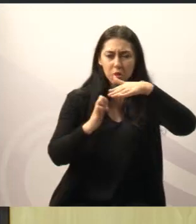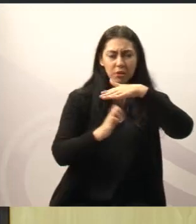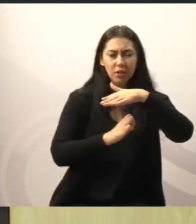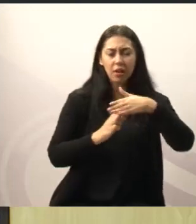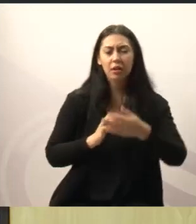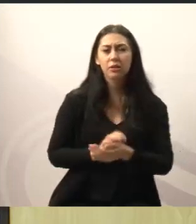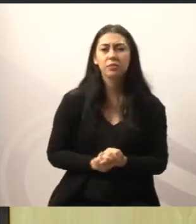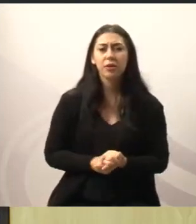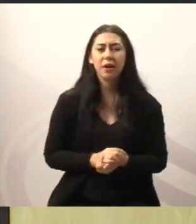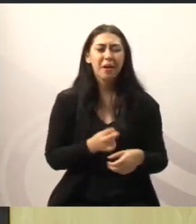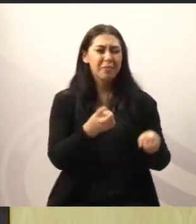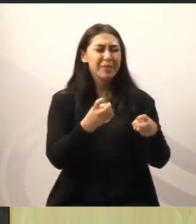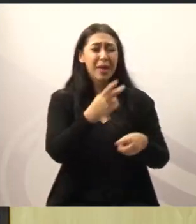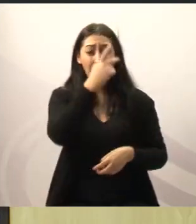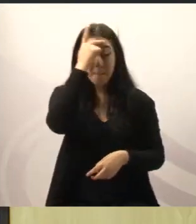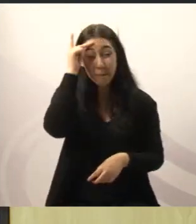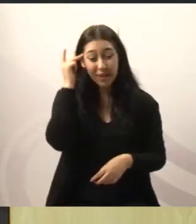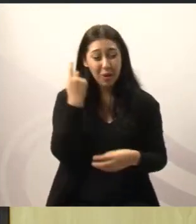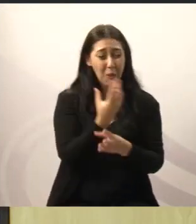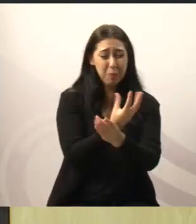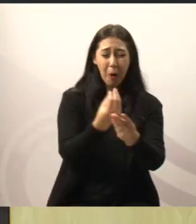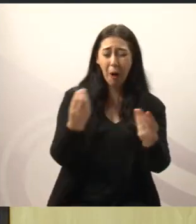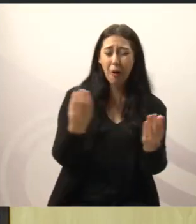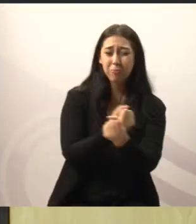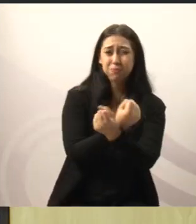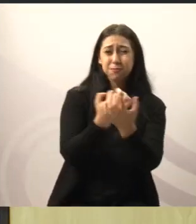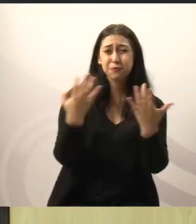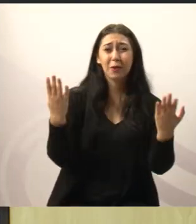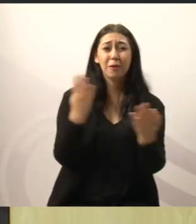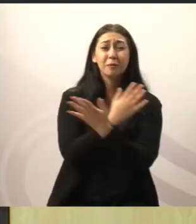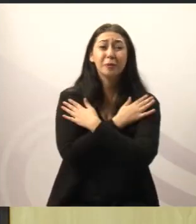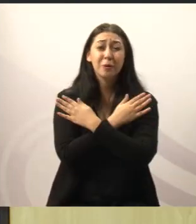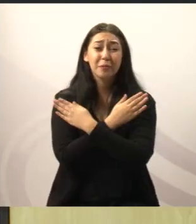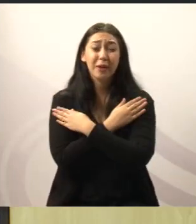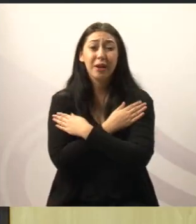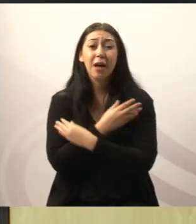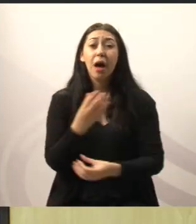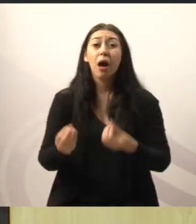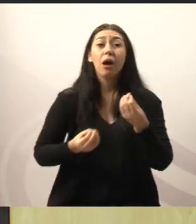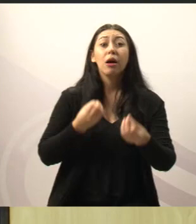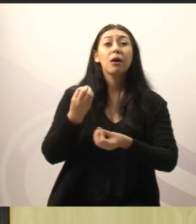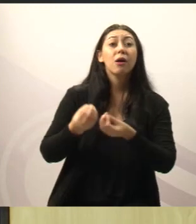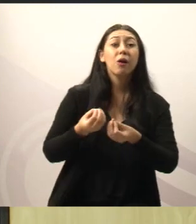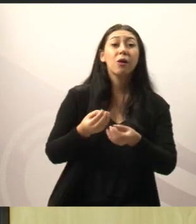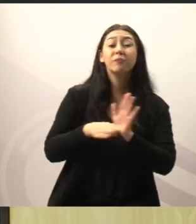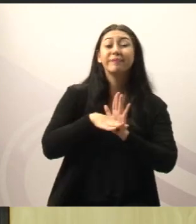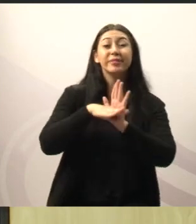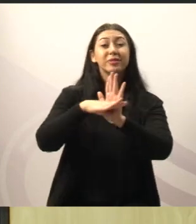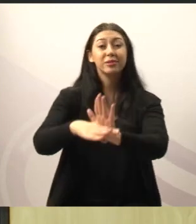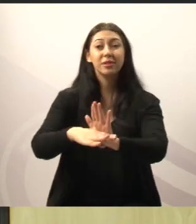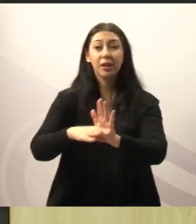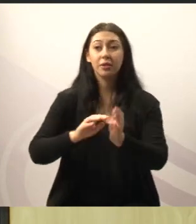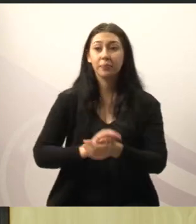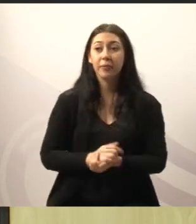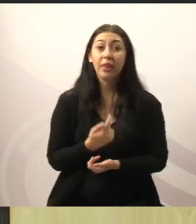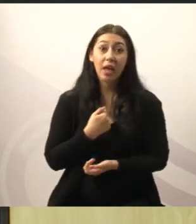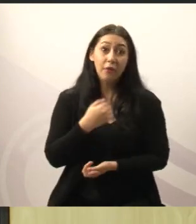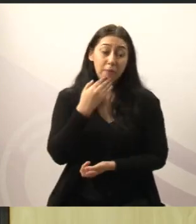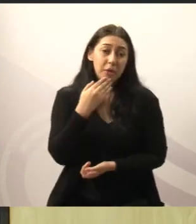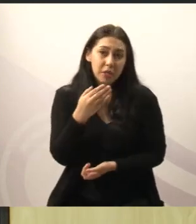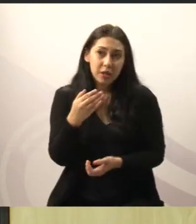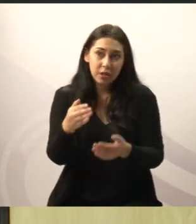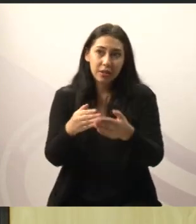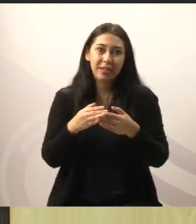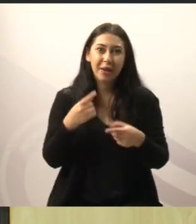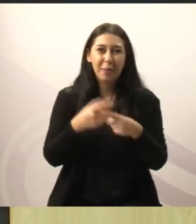de desemprego e a insegurança para se recuperar as perdas, pois as despesas foram contínuas. Eu vou pedir licença para tirar a